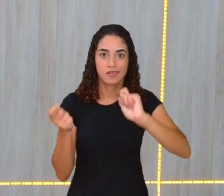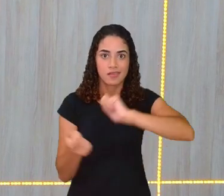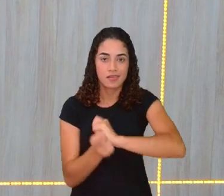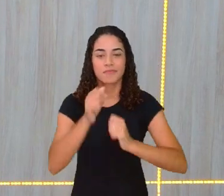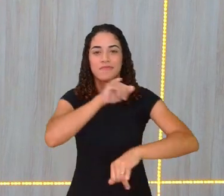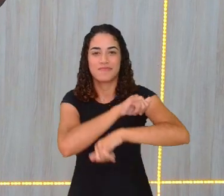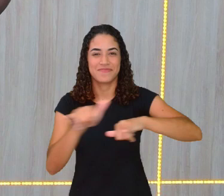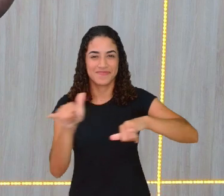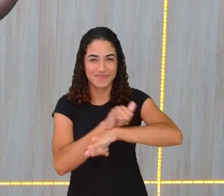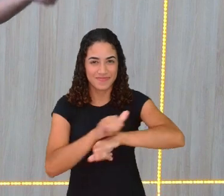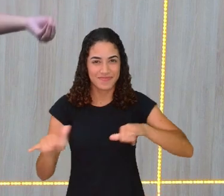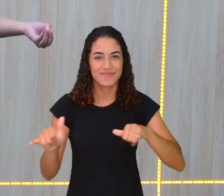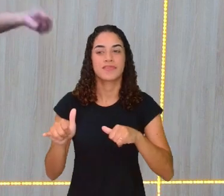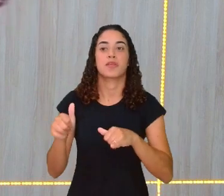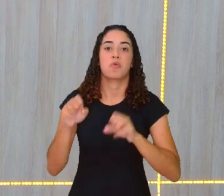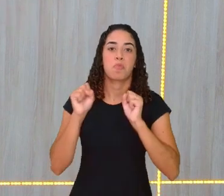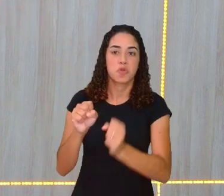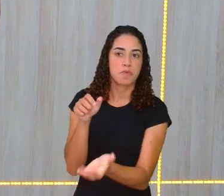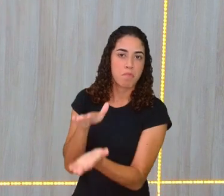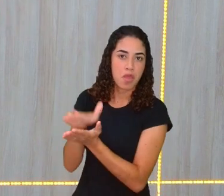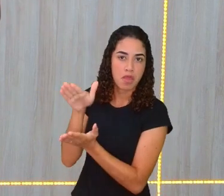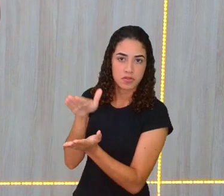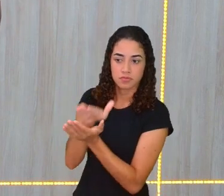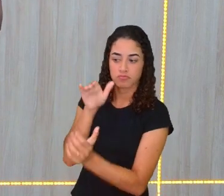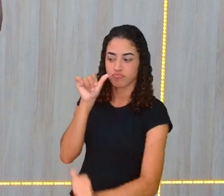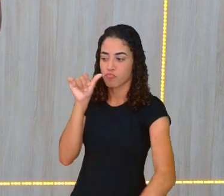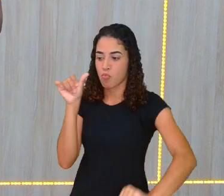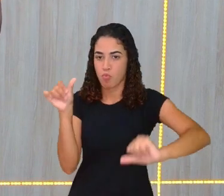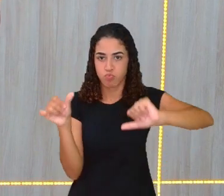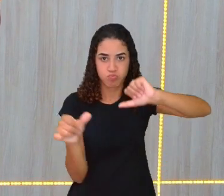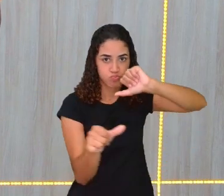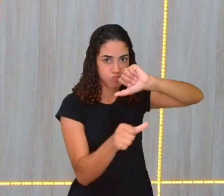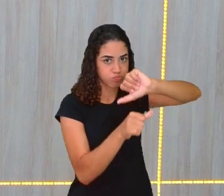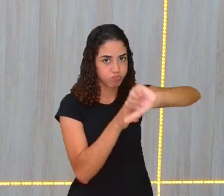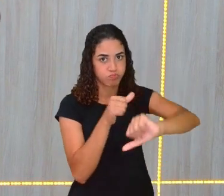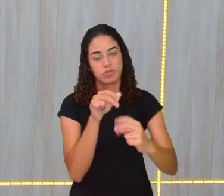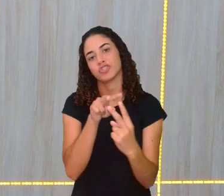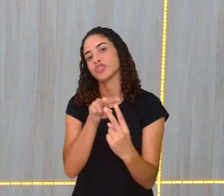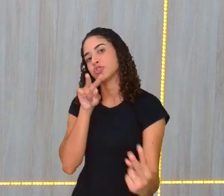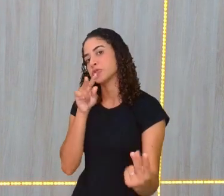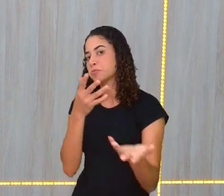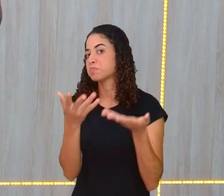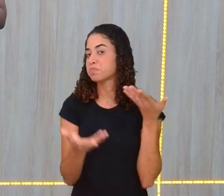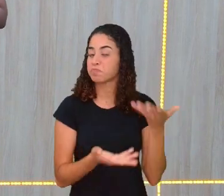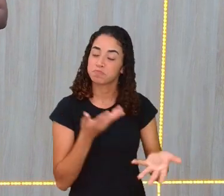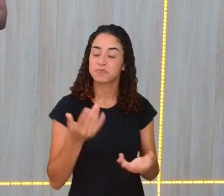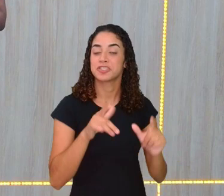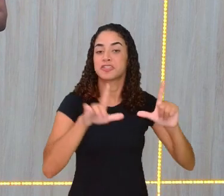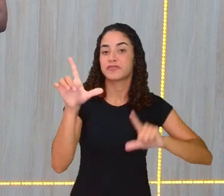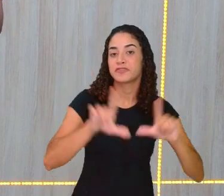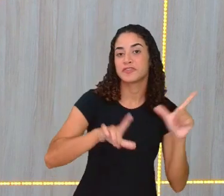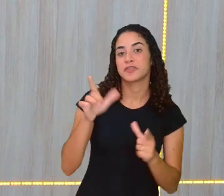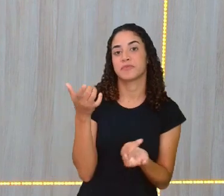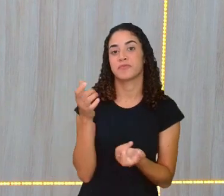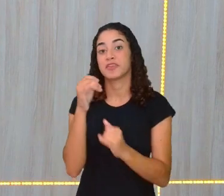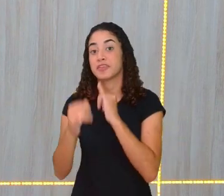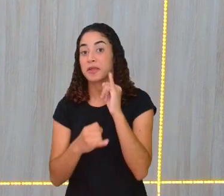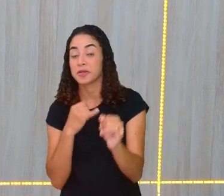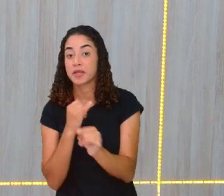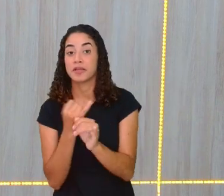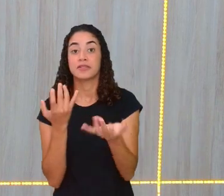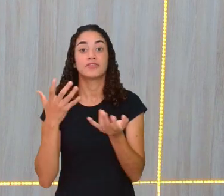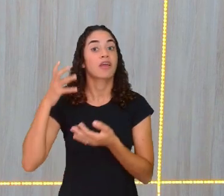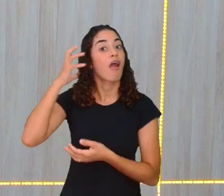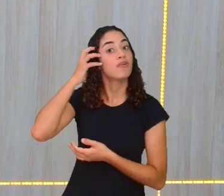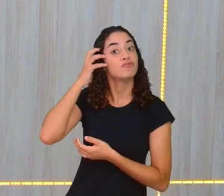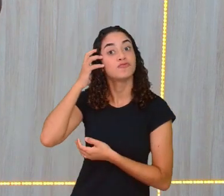notícia do meio impresso para os meios digitais, né, para a televisão, para a internet, para